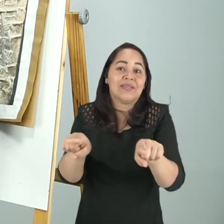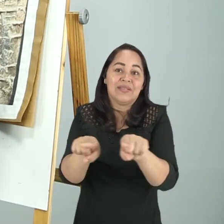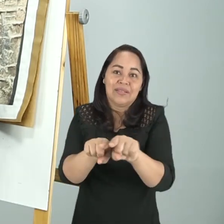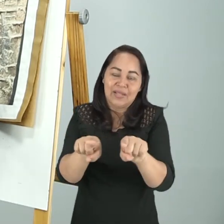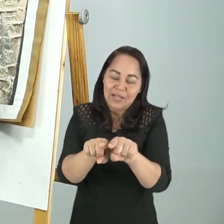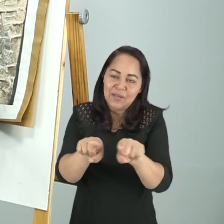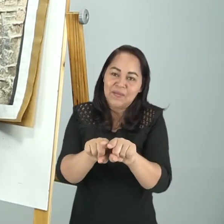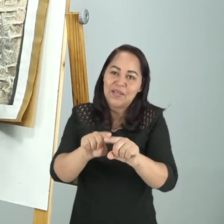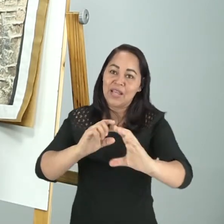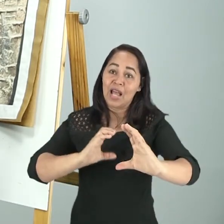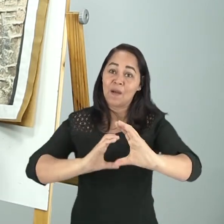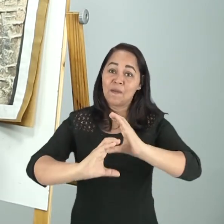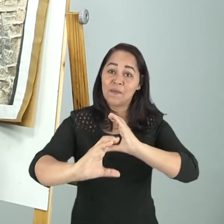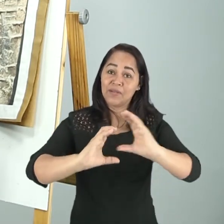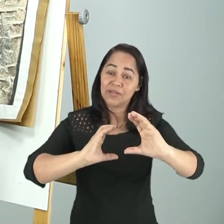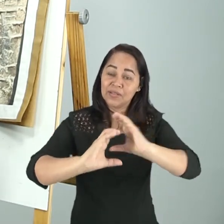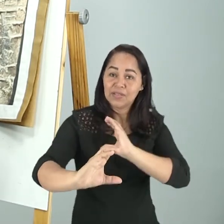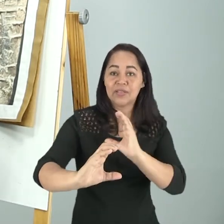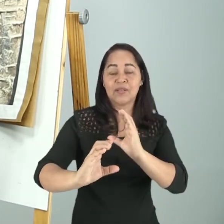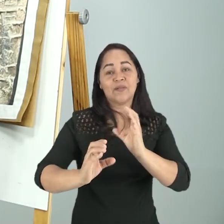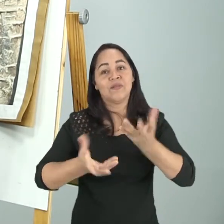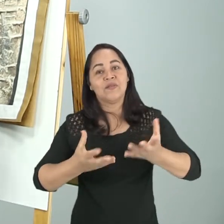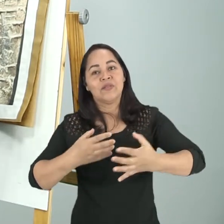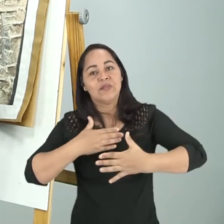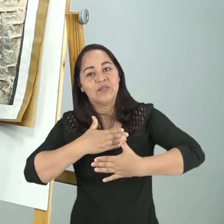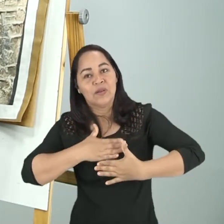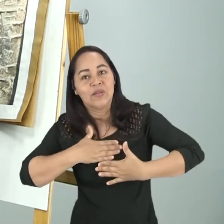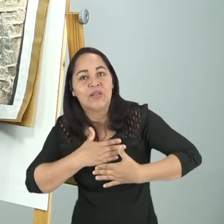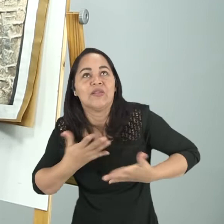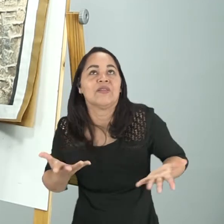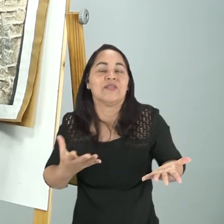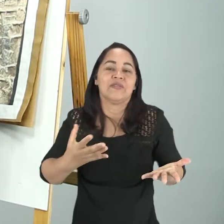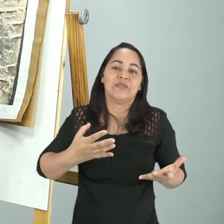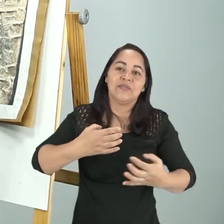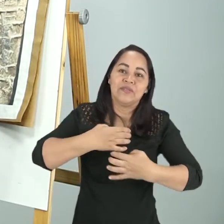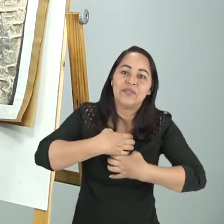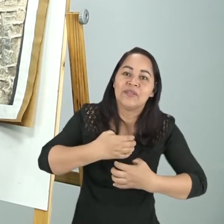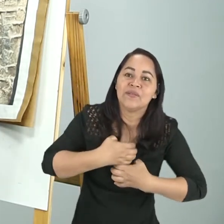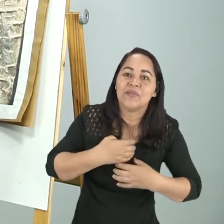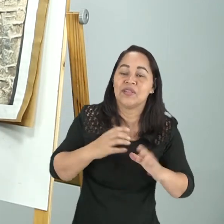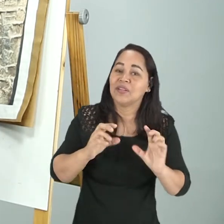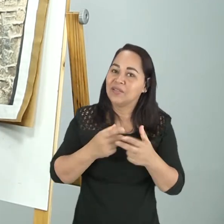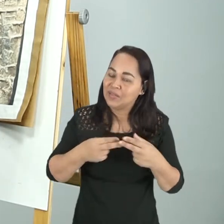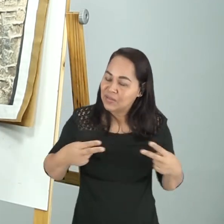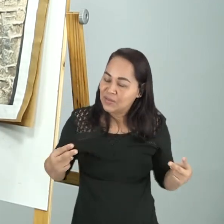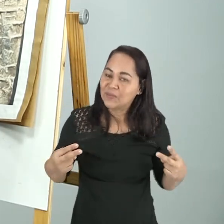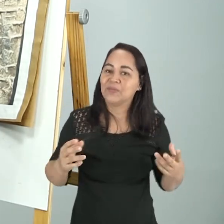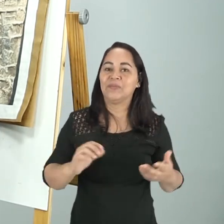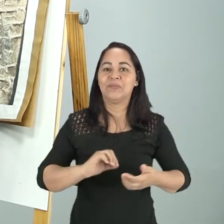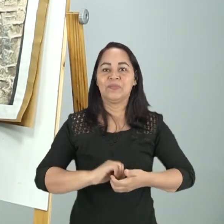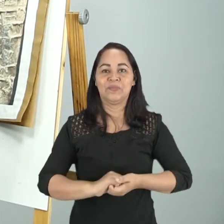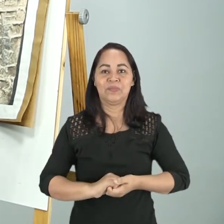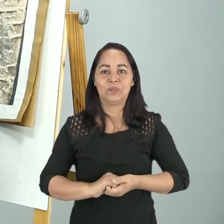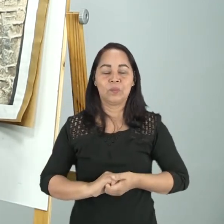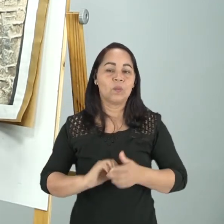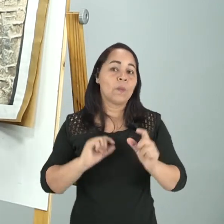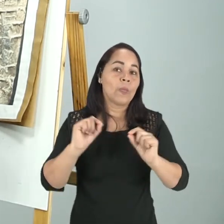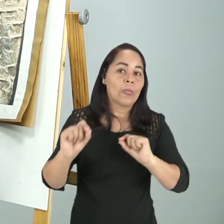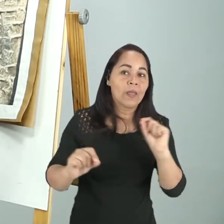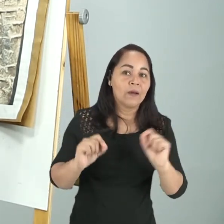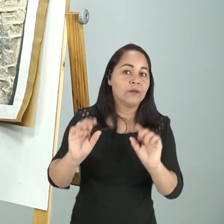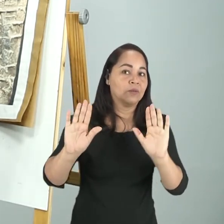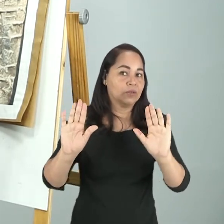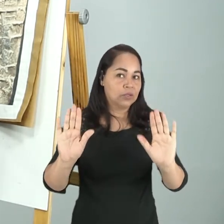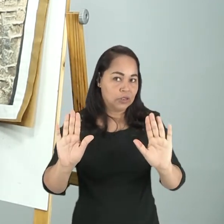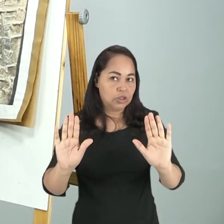se comunicar, de falar com alguém. E você ia e desenhava lá na parede. Geralmente, quando a gente